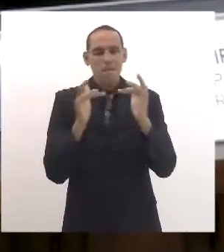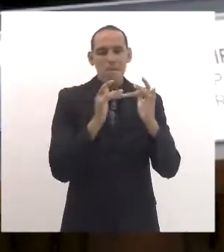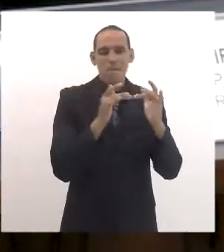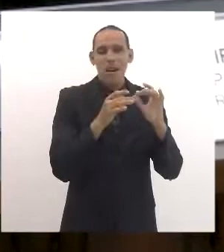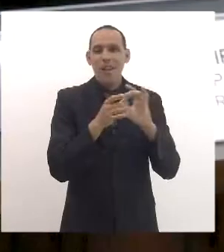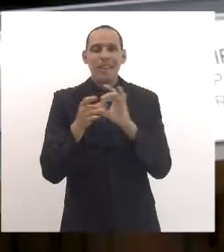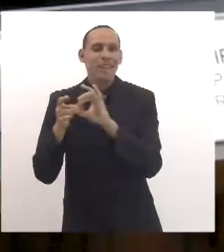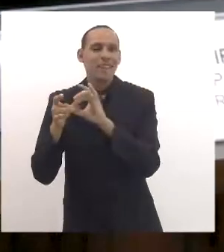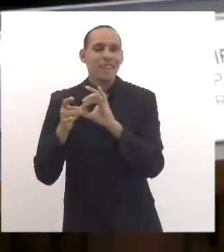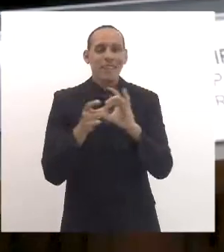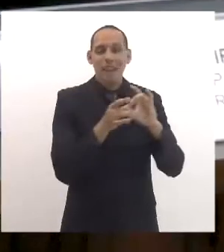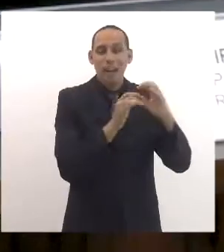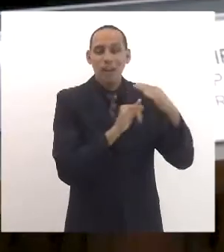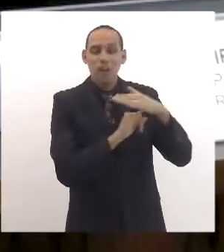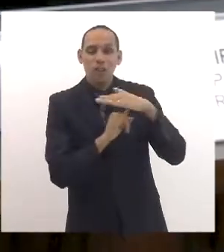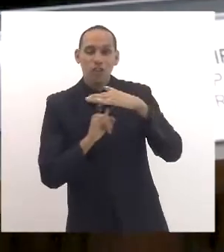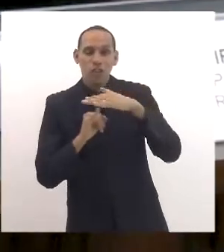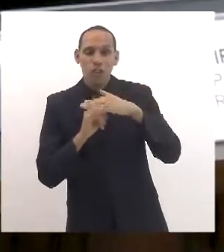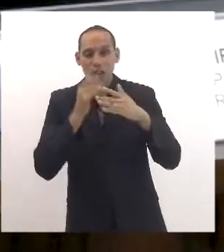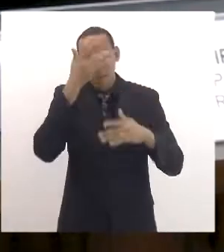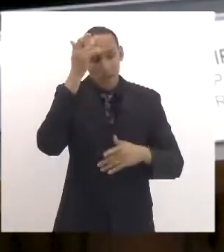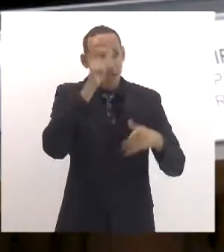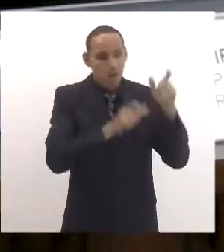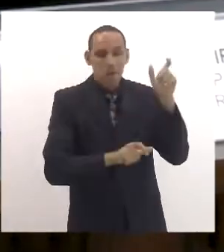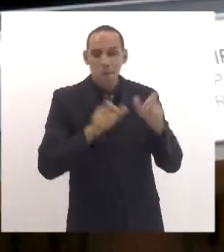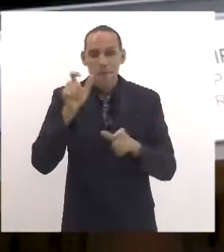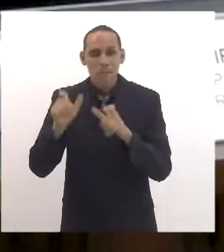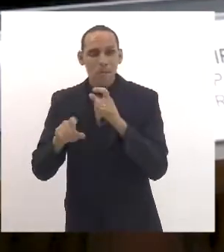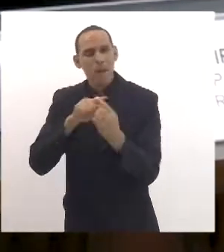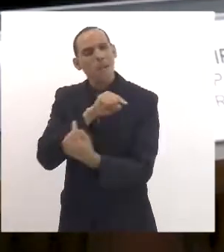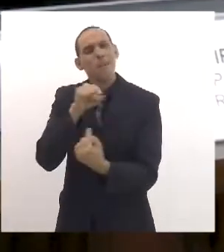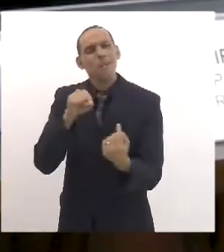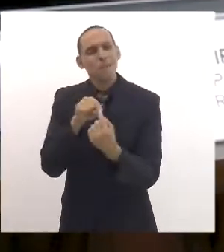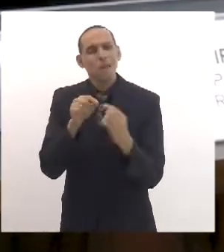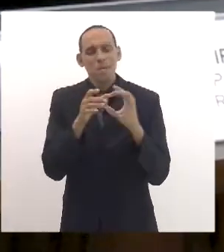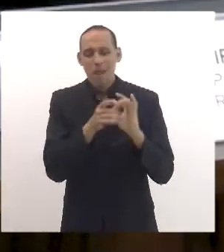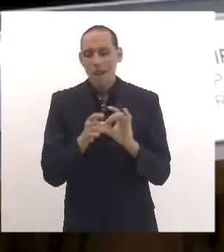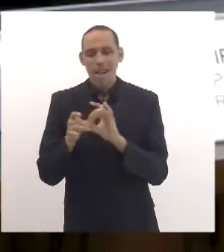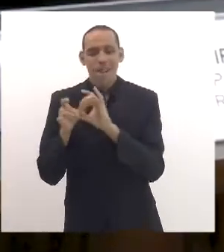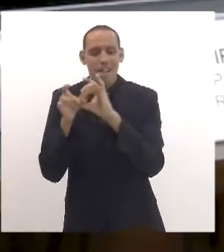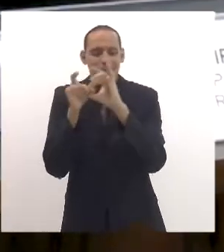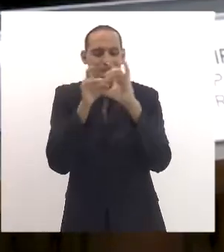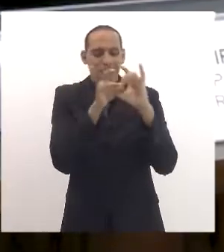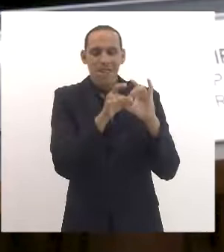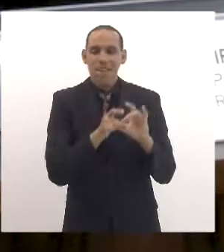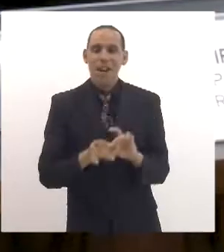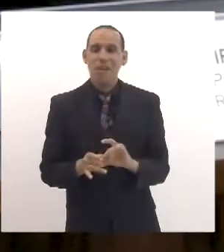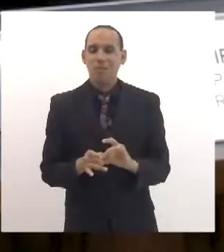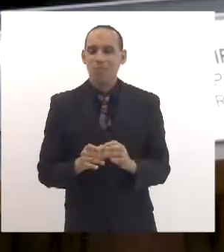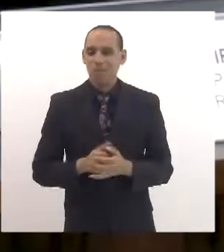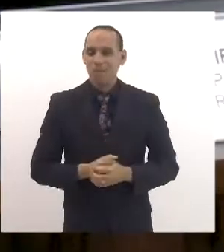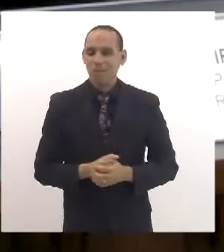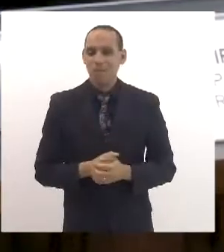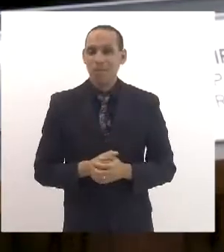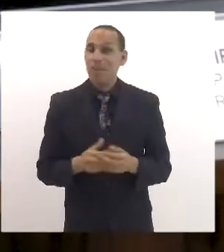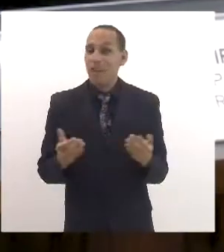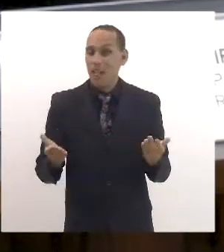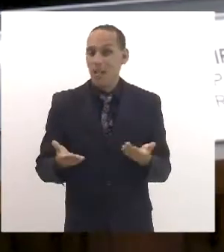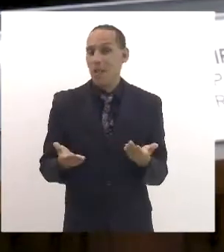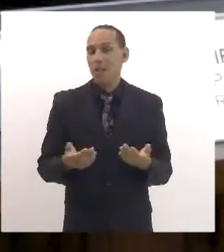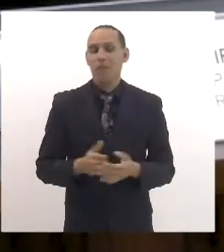conectando instituições, pessoas, objetivos e, nesse